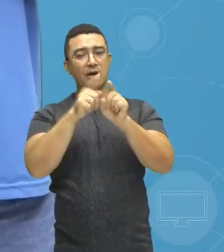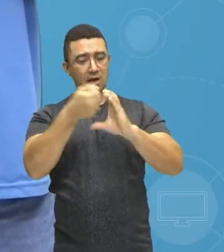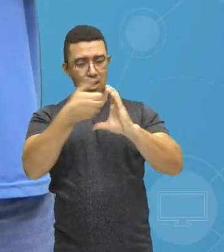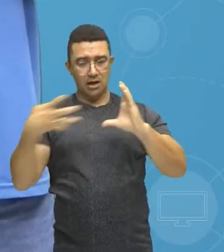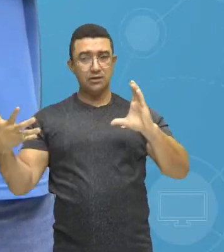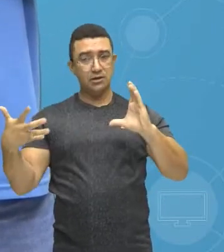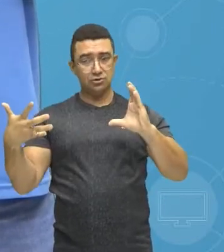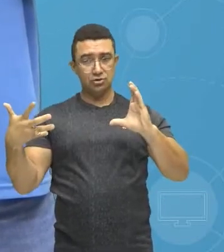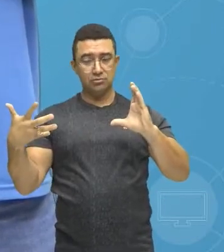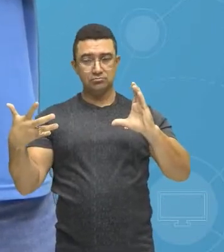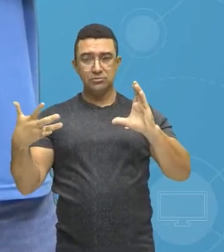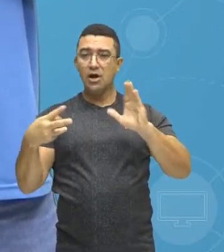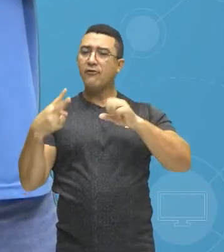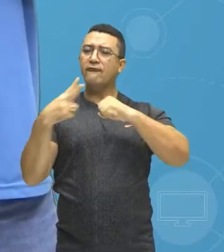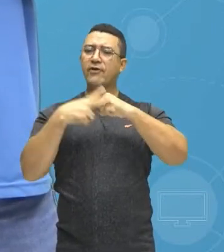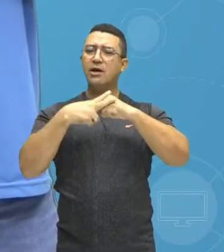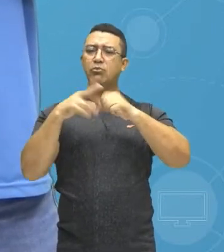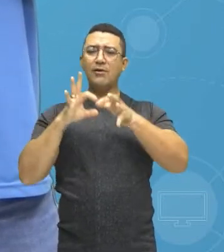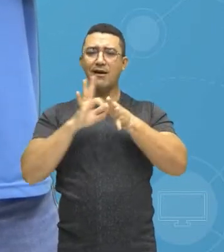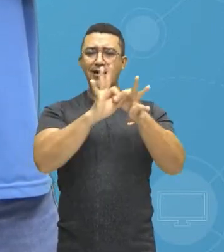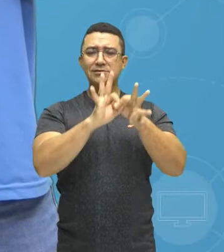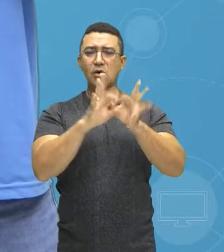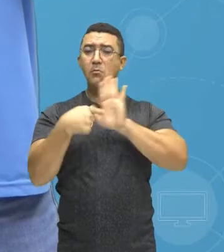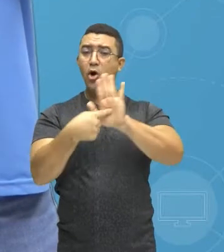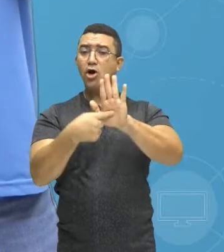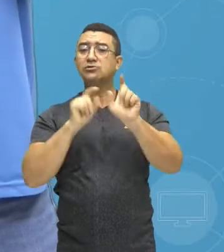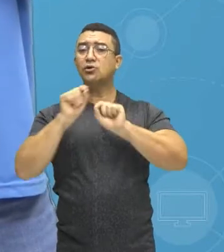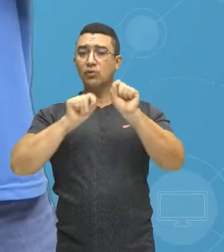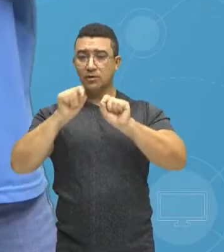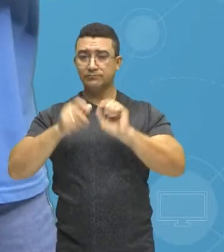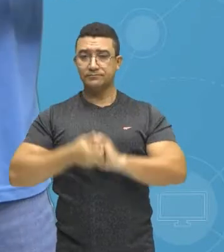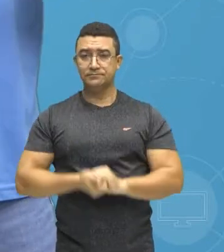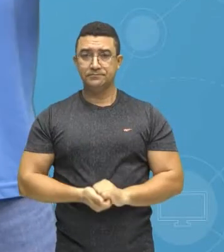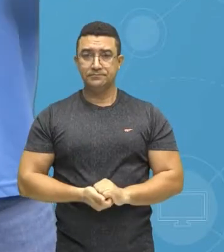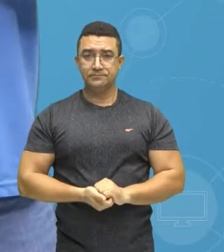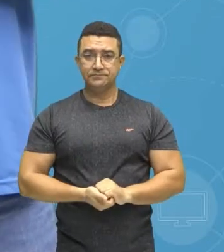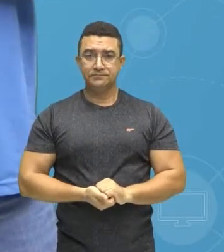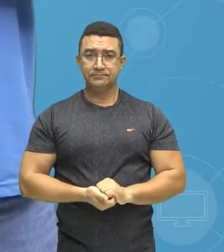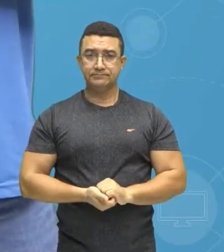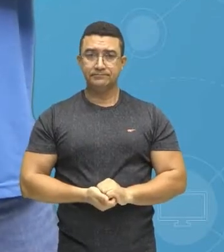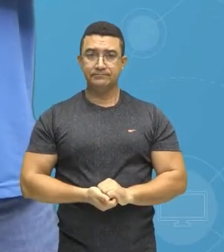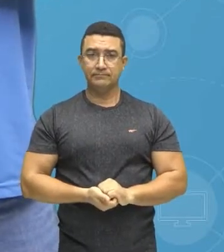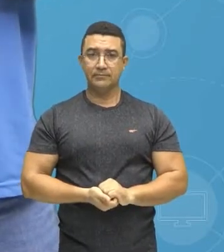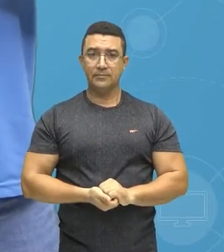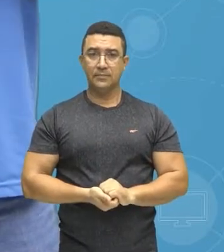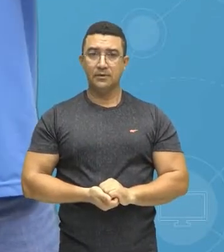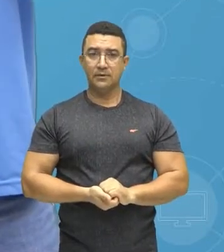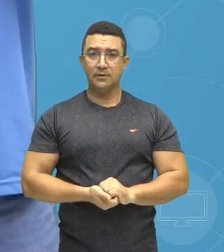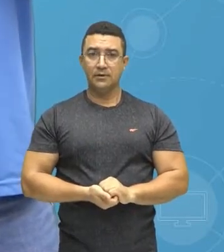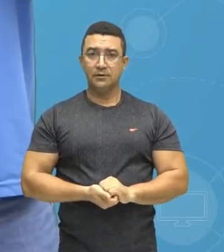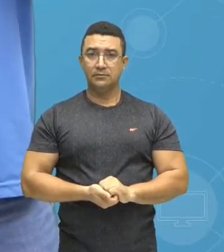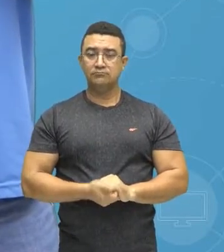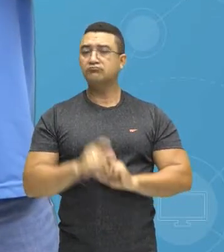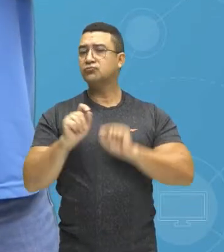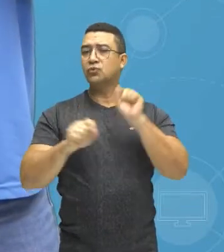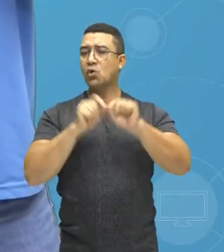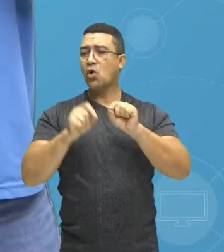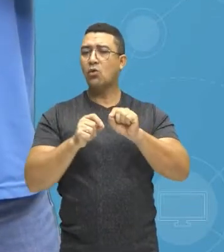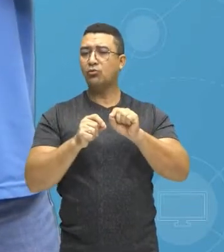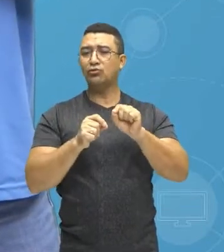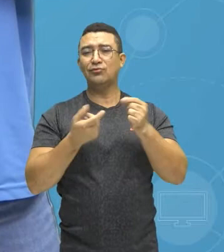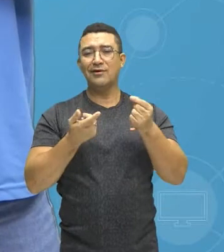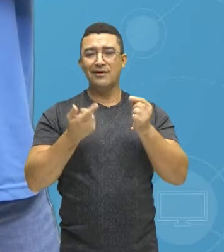de ligação expressam o quê? Você sabe o que eles expressam? Olha só aí. Expressam estado